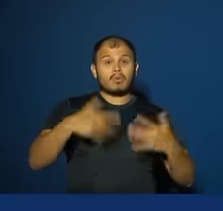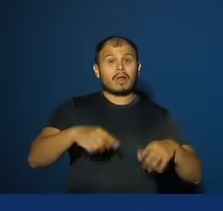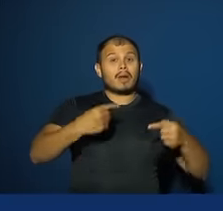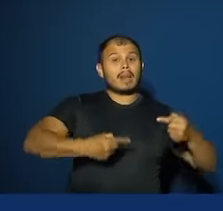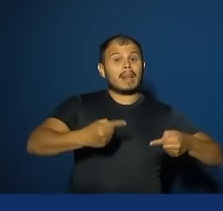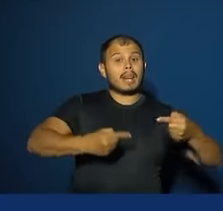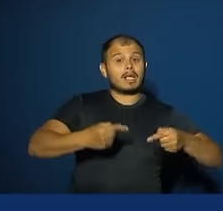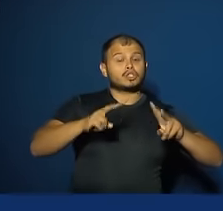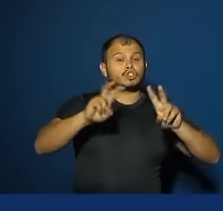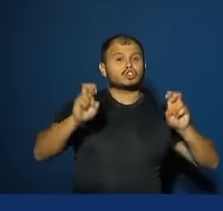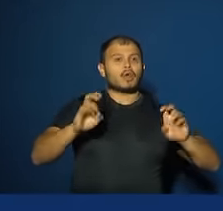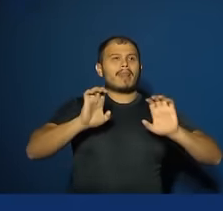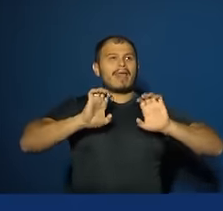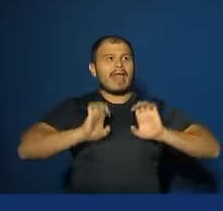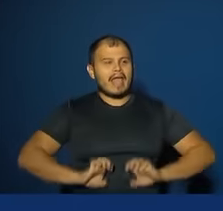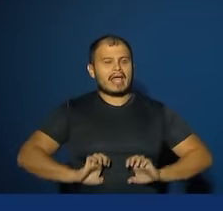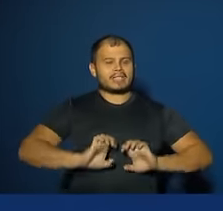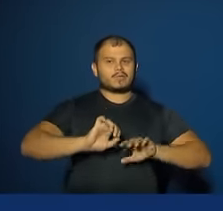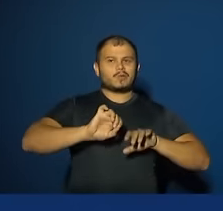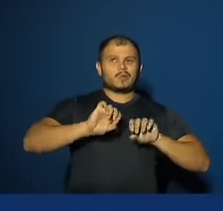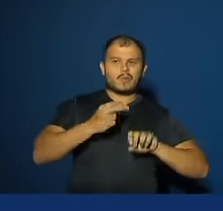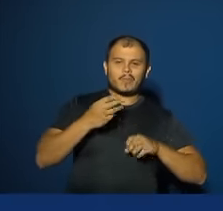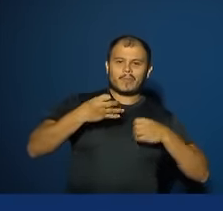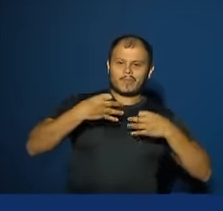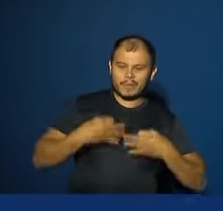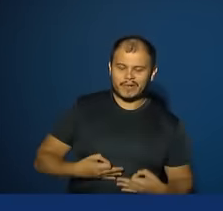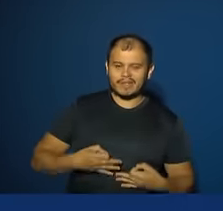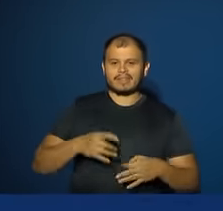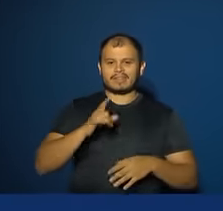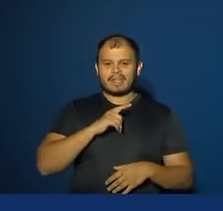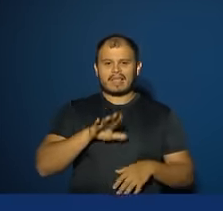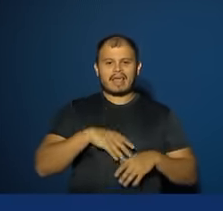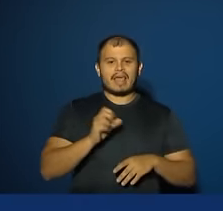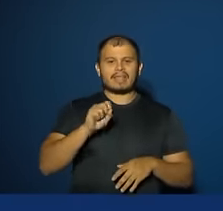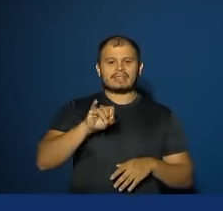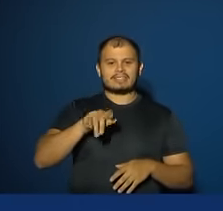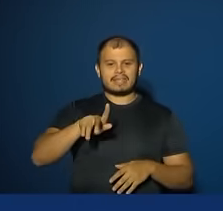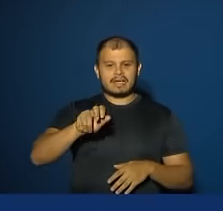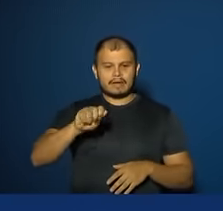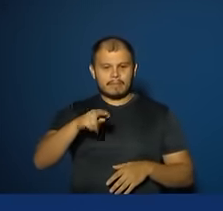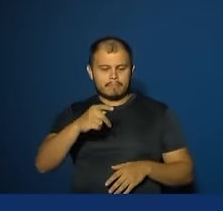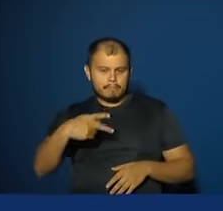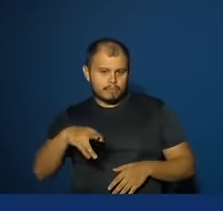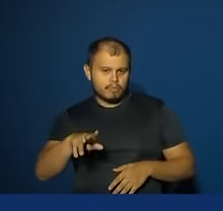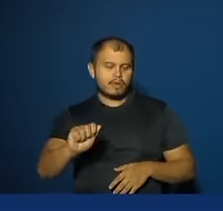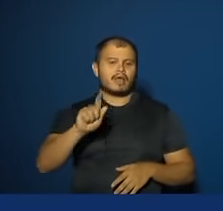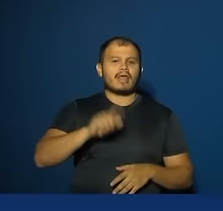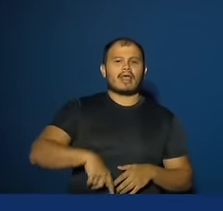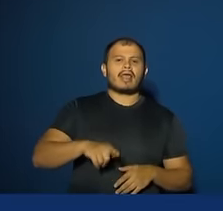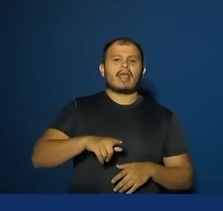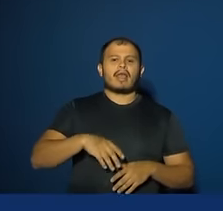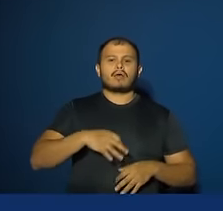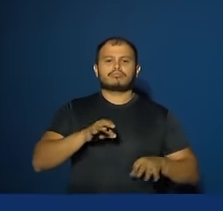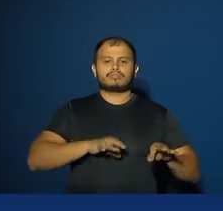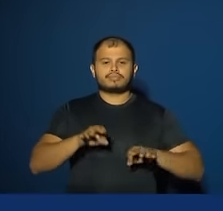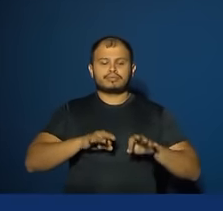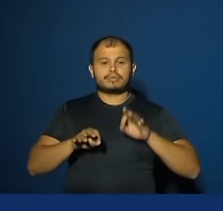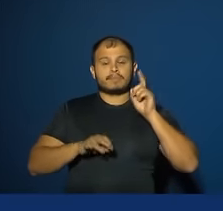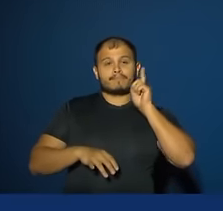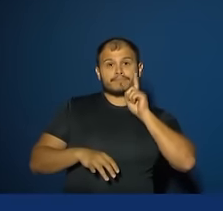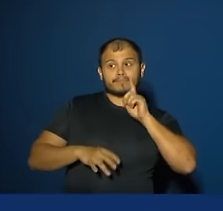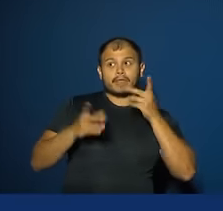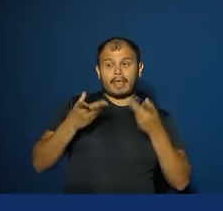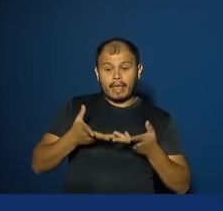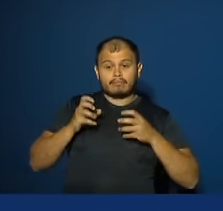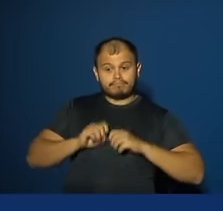do ponto de vista ético moral Claro se se o tipo de regime de Singapura é o tipo de regime que os Estados Unidos gostariam de exportar